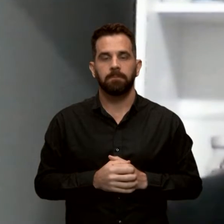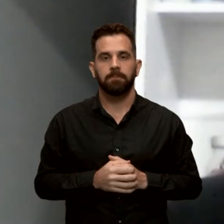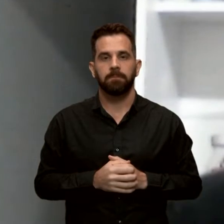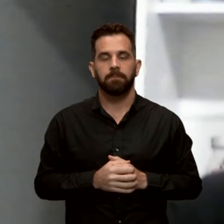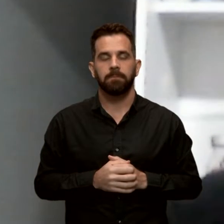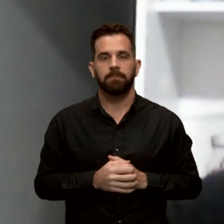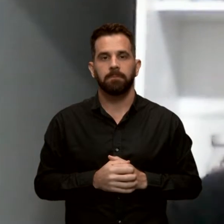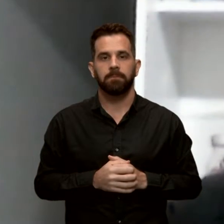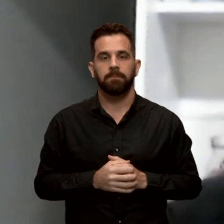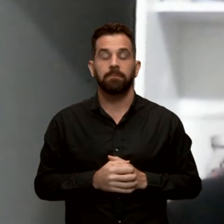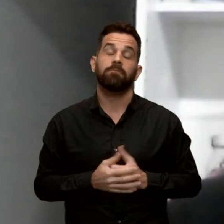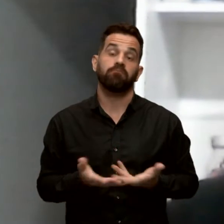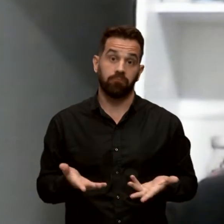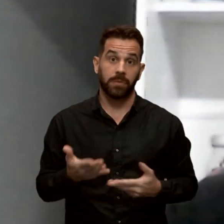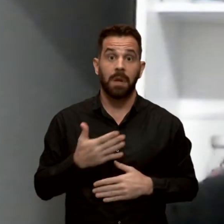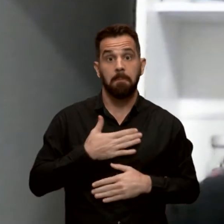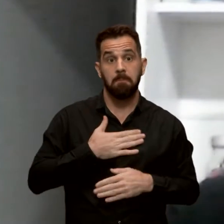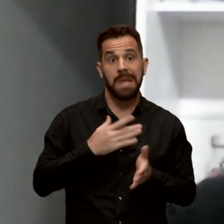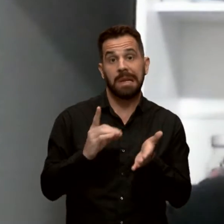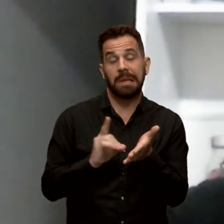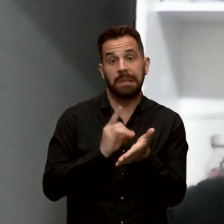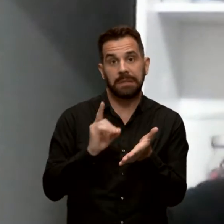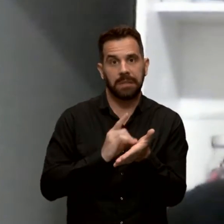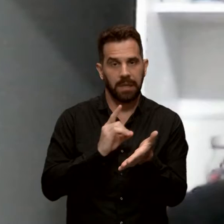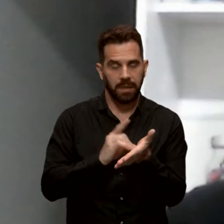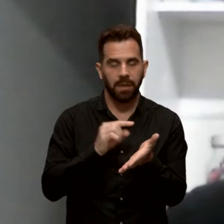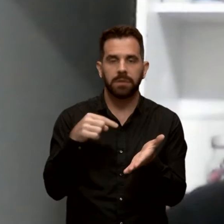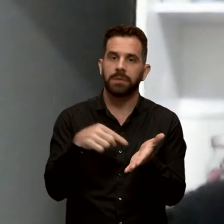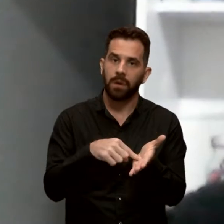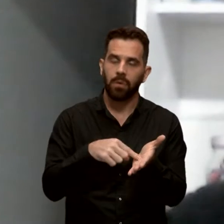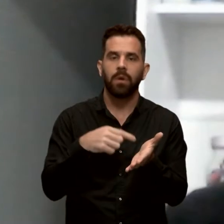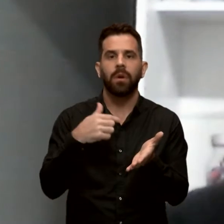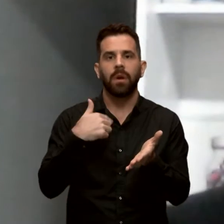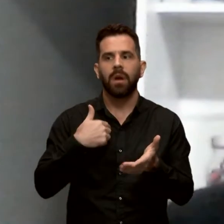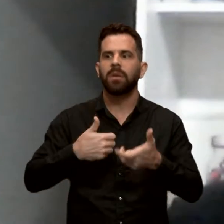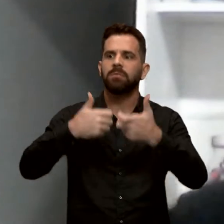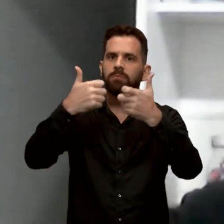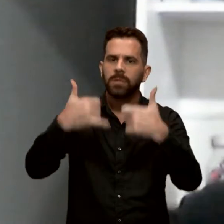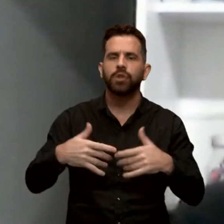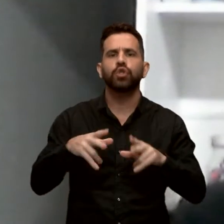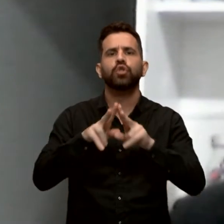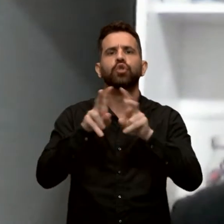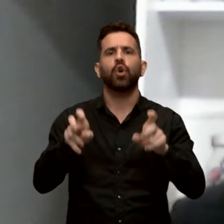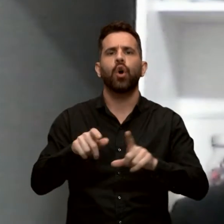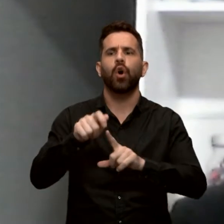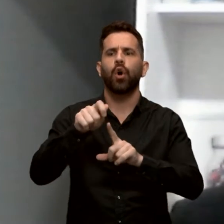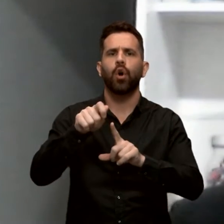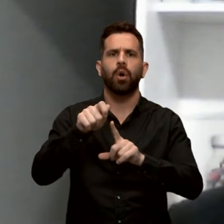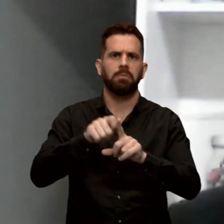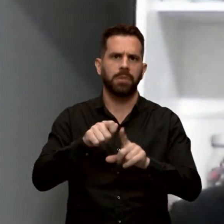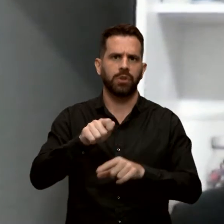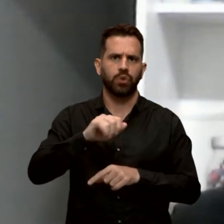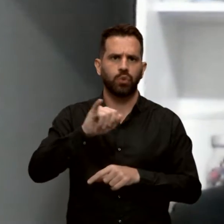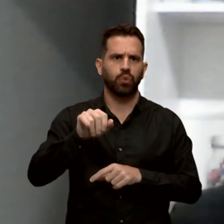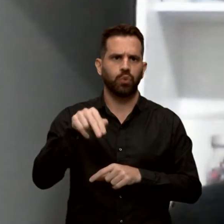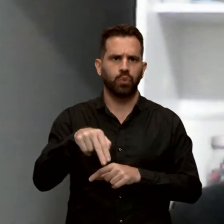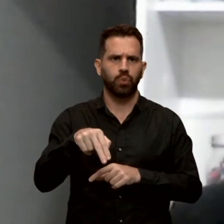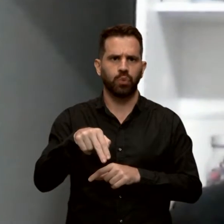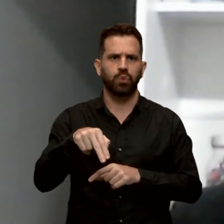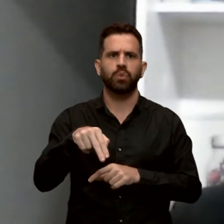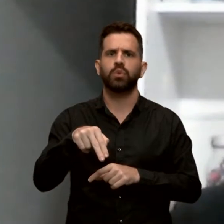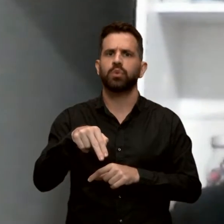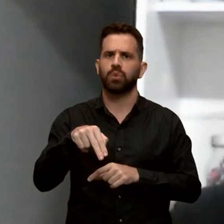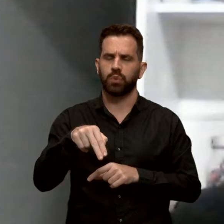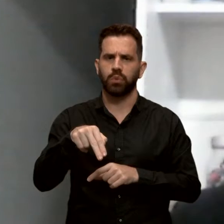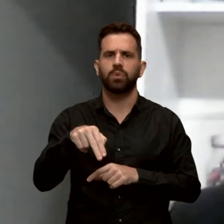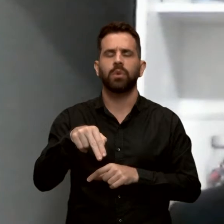na minha dissertação, eu falo como que as jornadas de junho e os acontecimentos que antecederam